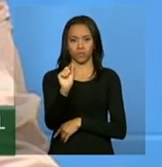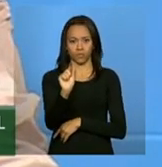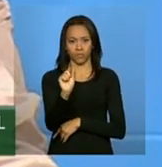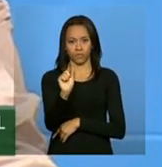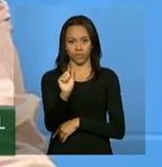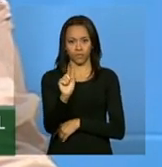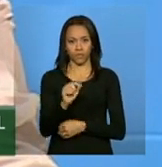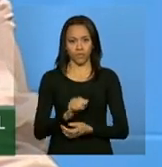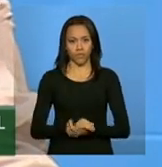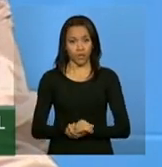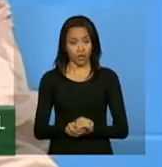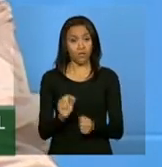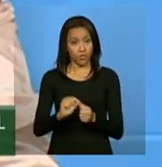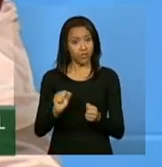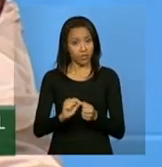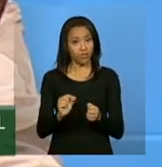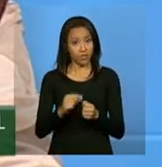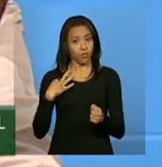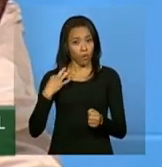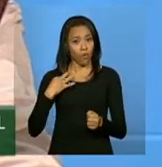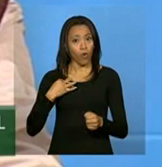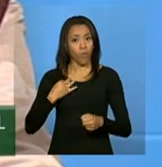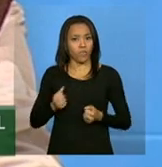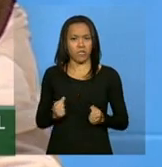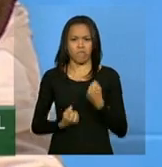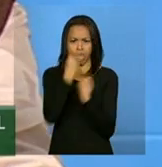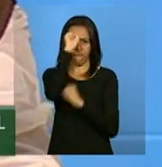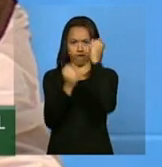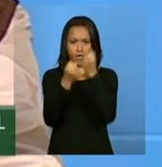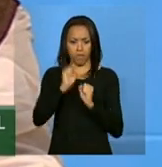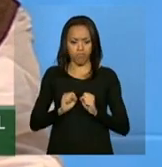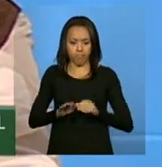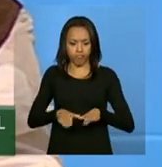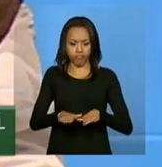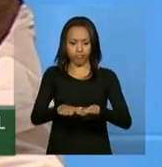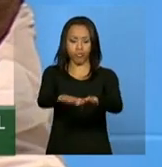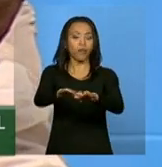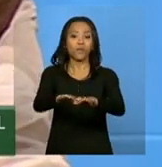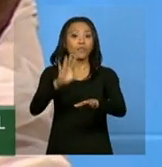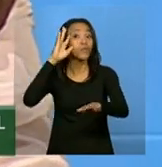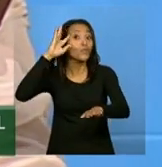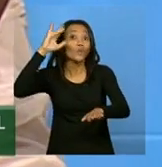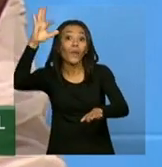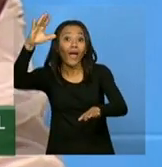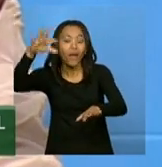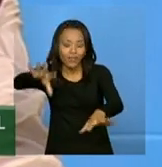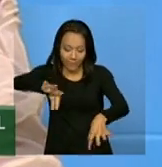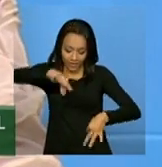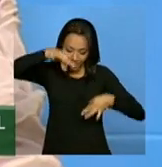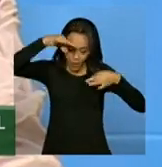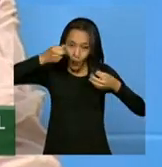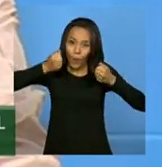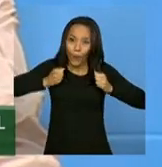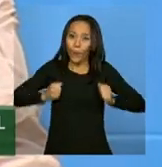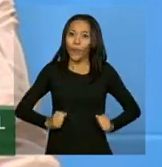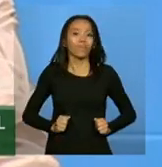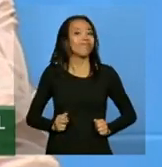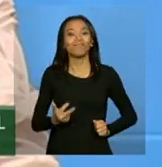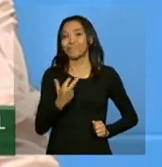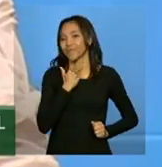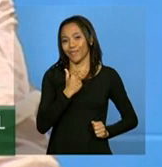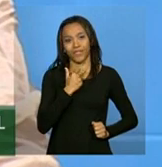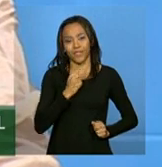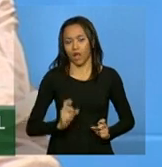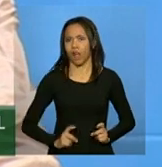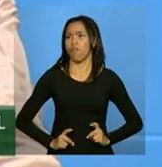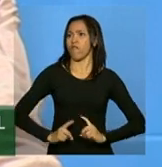que faziam roupas, trabalhavam em fábricas de roupas, mas não podiam nem sonhar em vestir essas roupas, que muitas vezes eram para